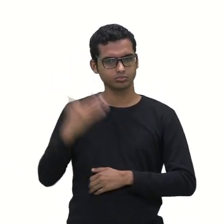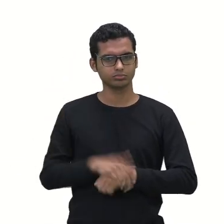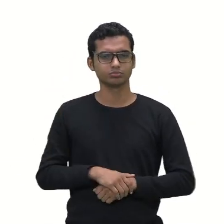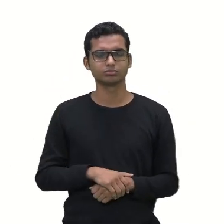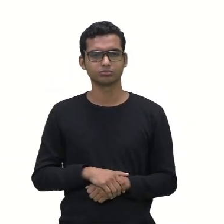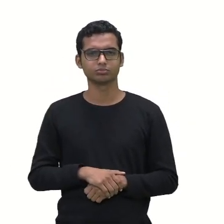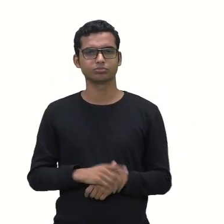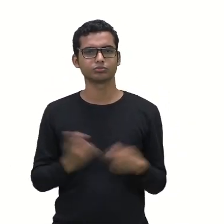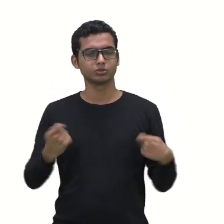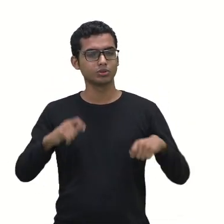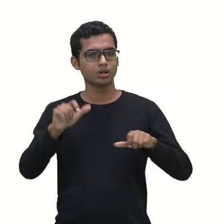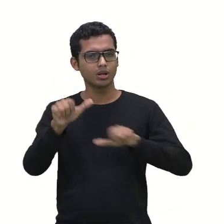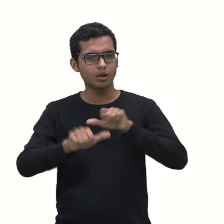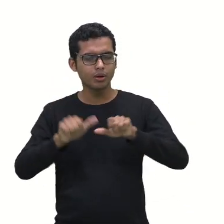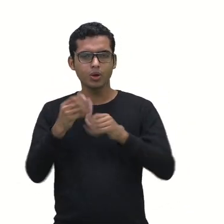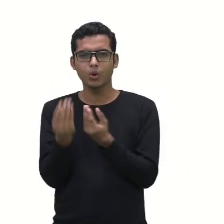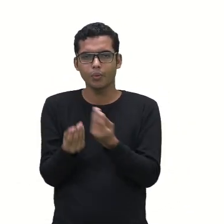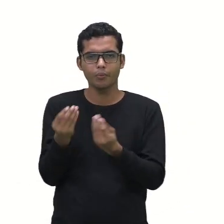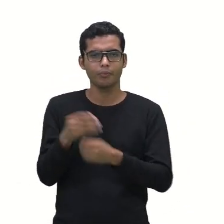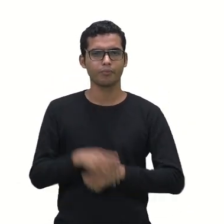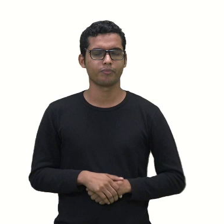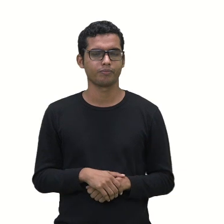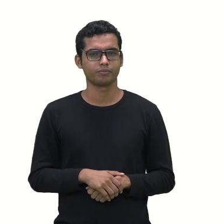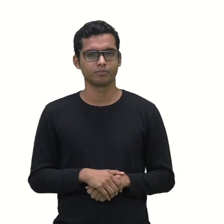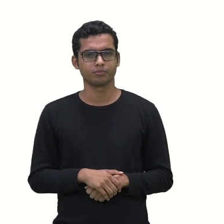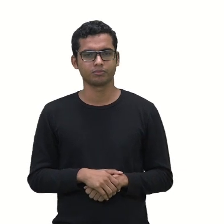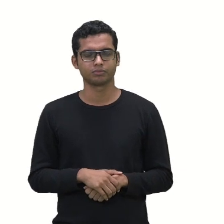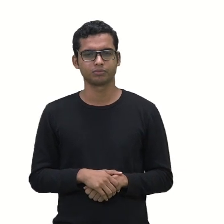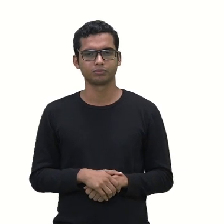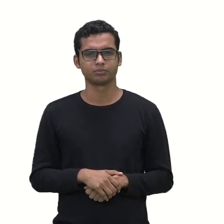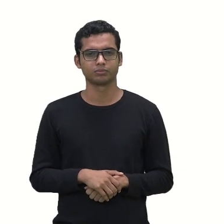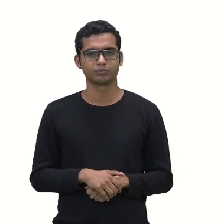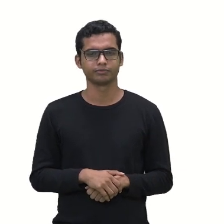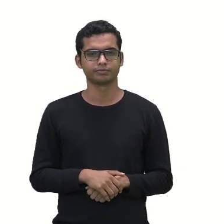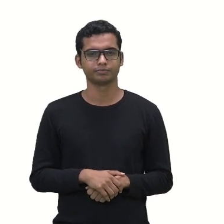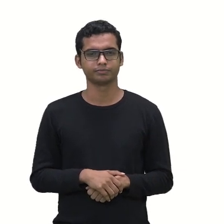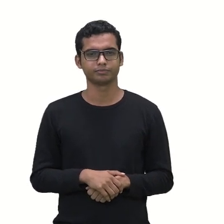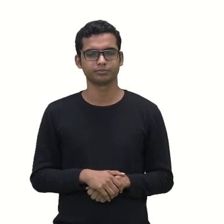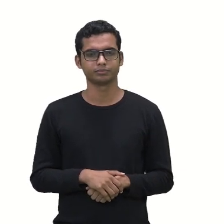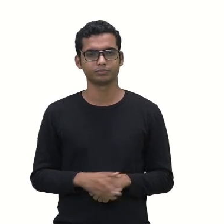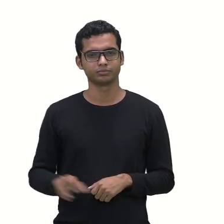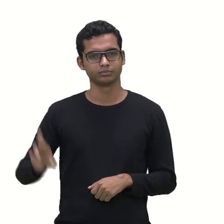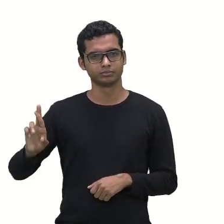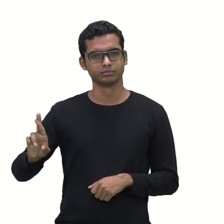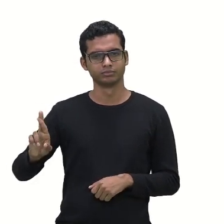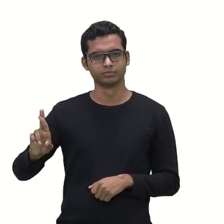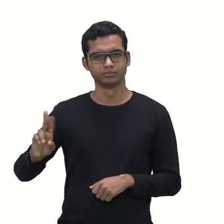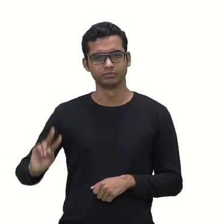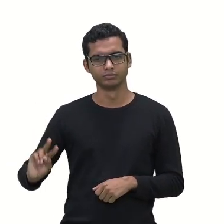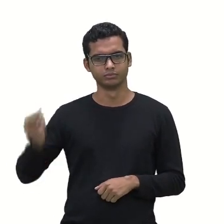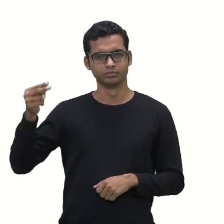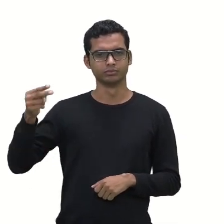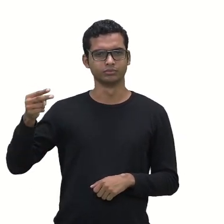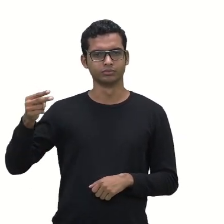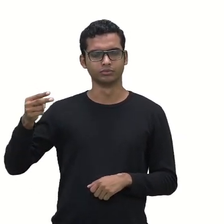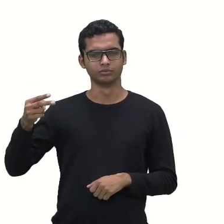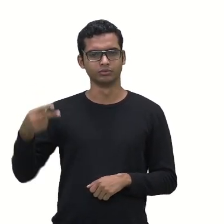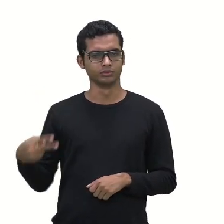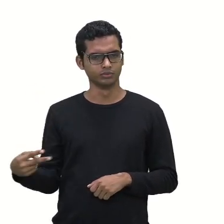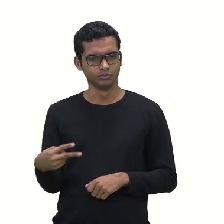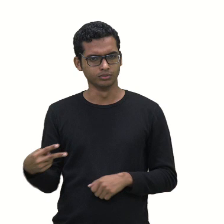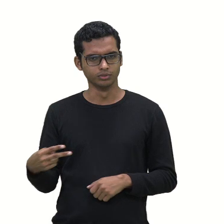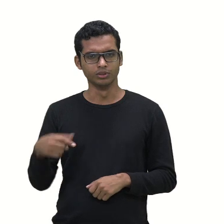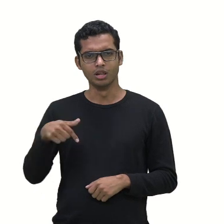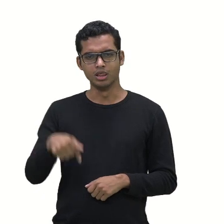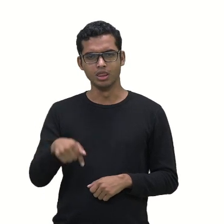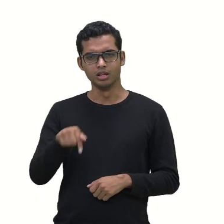poderia escrever assim também, ó. Eu poderia escrever r² né, o r² ao quadrado, é igual